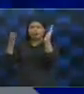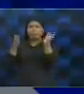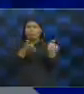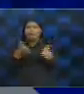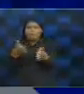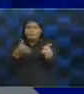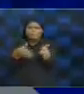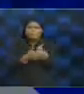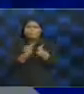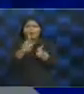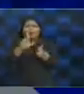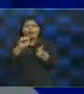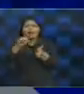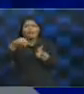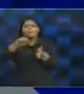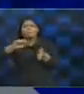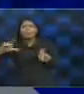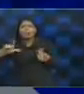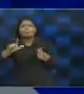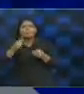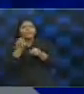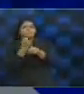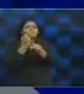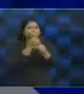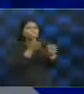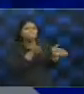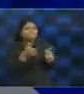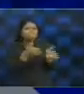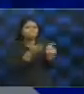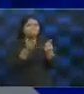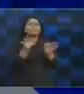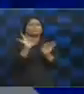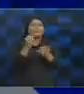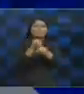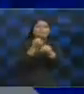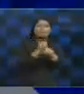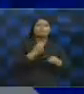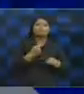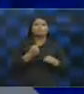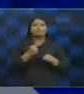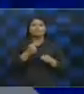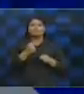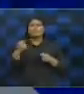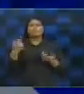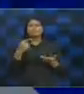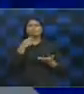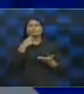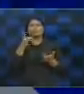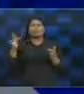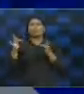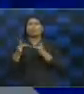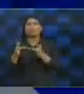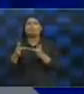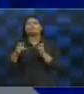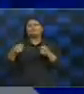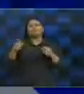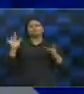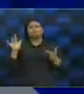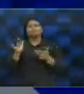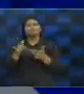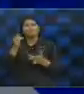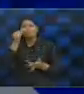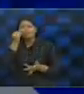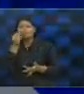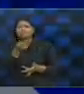produção. Nós fazemos educação a sério. Não dá para se desconhecer o pulo que demos no IDEB. E a escola que teve a média mais